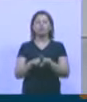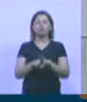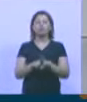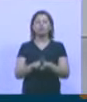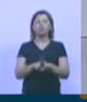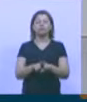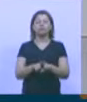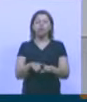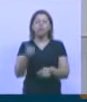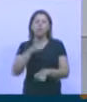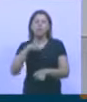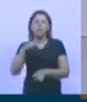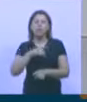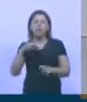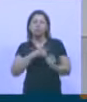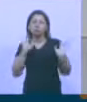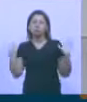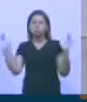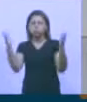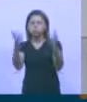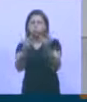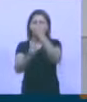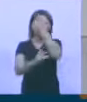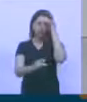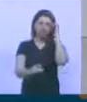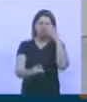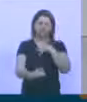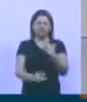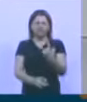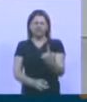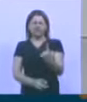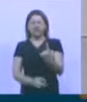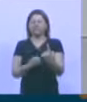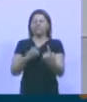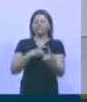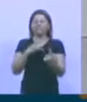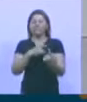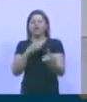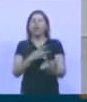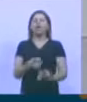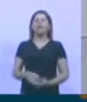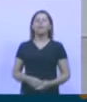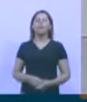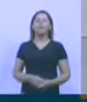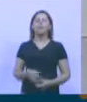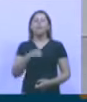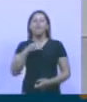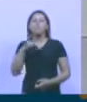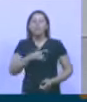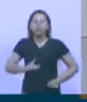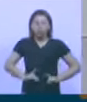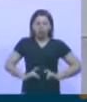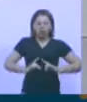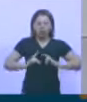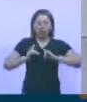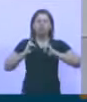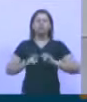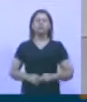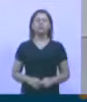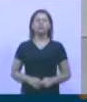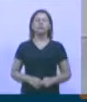crowds. Medo de multidão. Or the fear of having cancer. Medo de ter câncer. And so